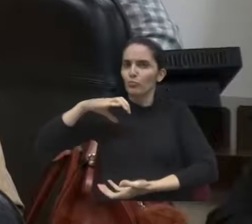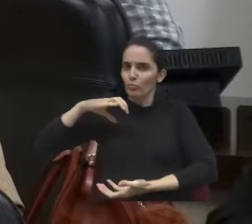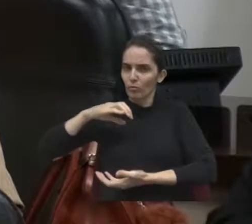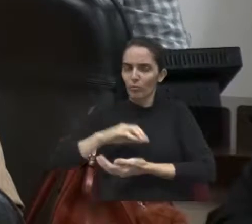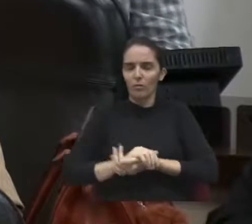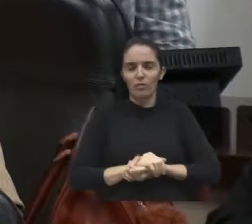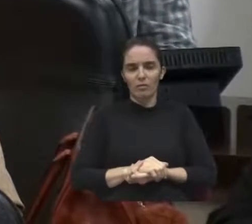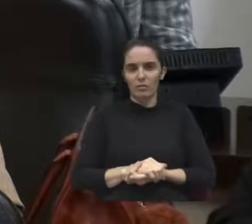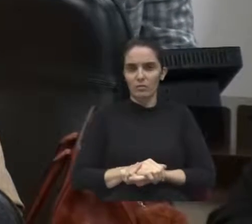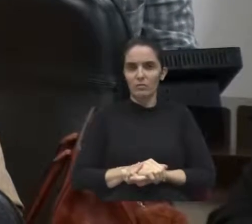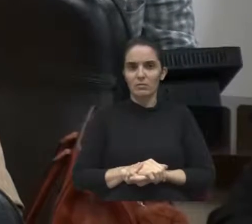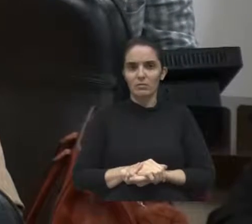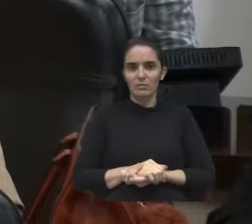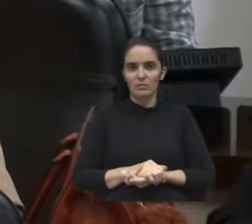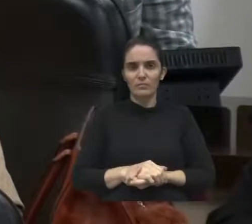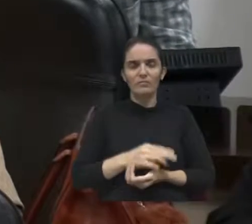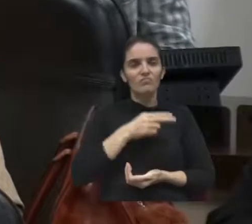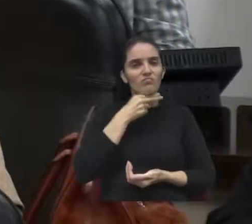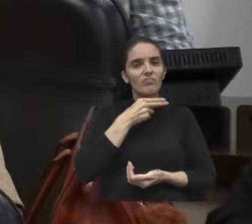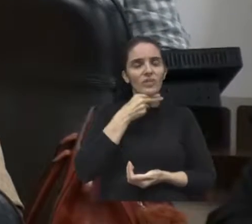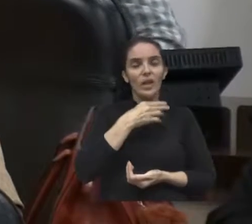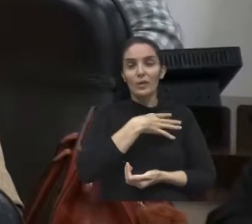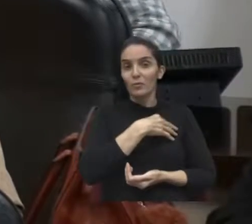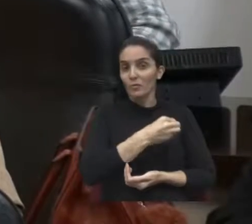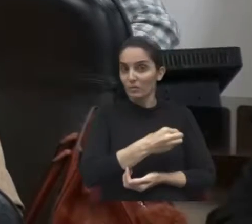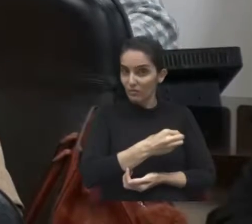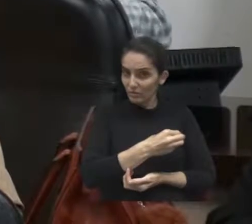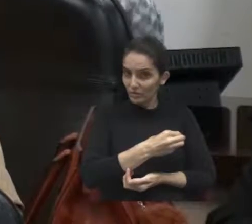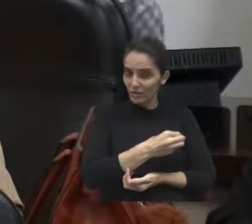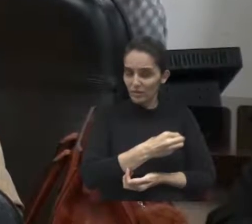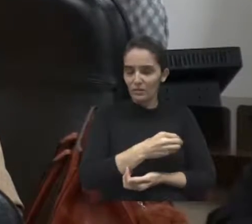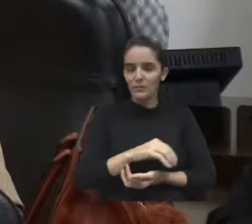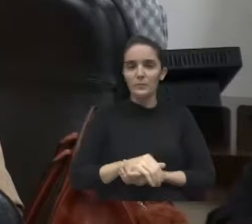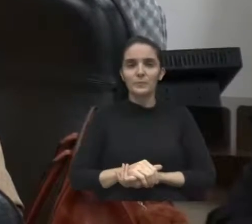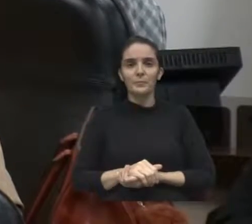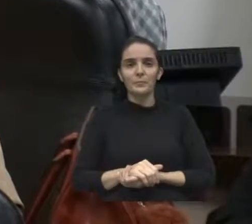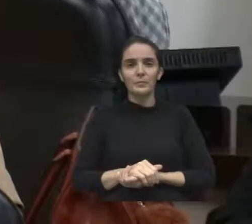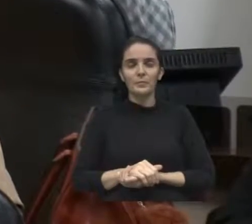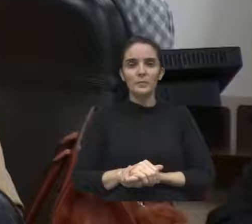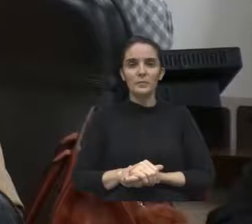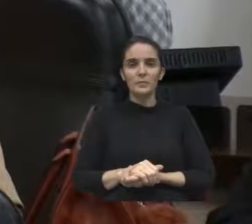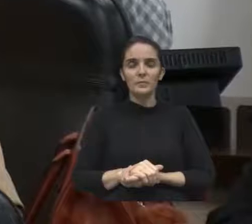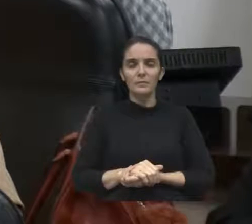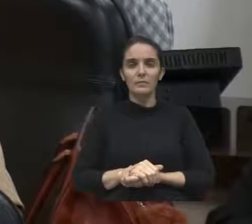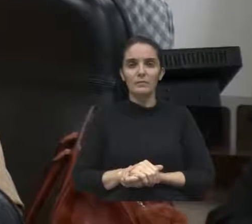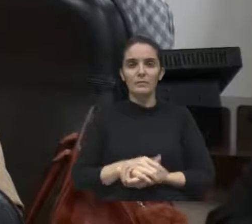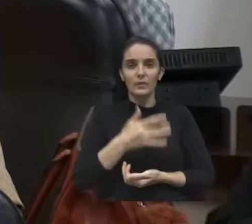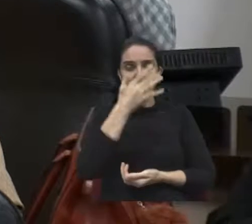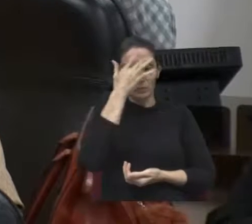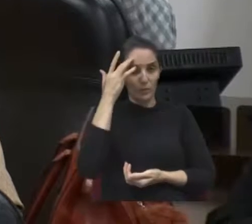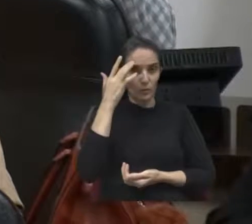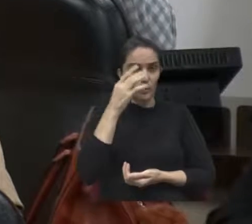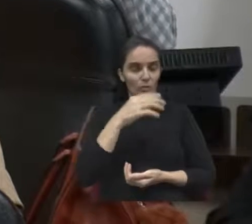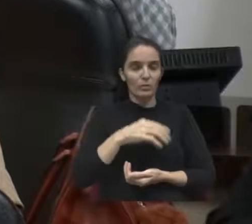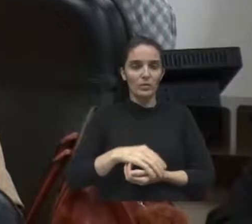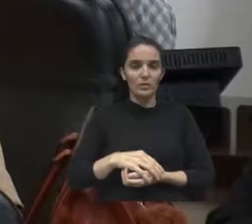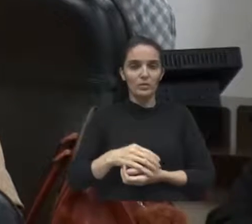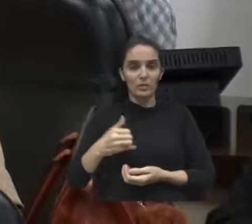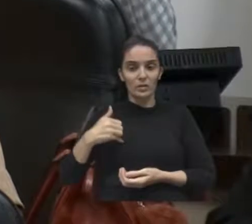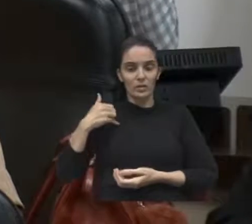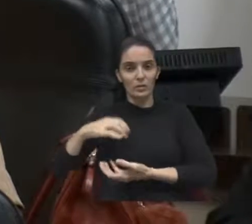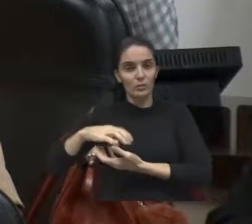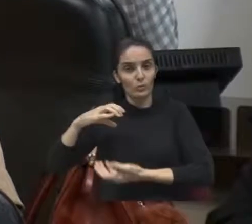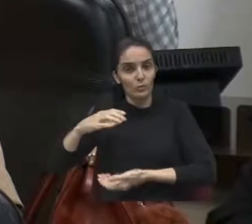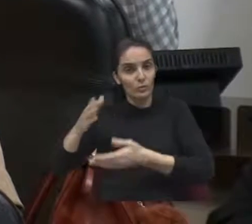pelos netos, filhos, hoje foi falado em drogas aqui, e que essas pessoas idosas hoje, muitas vezes,